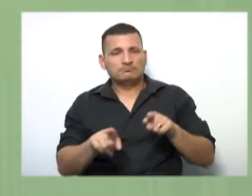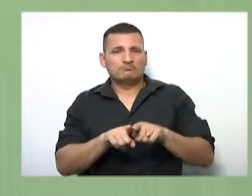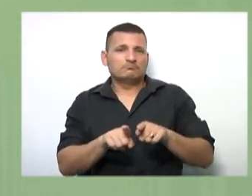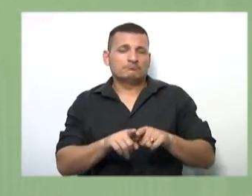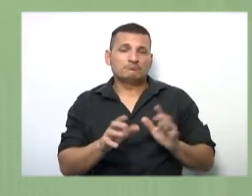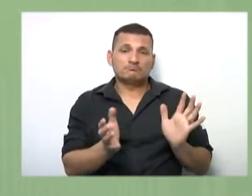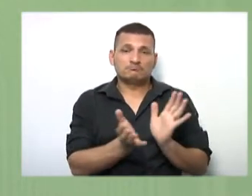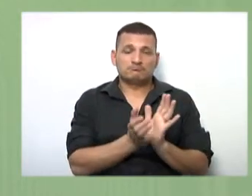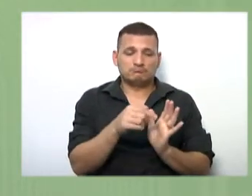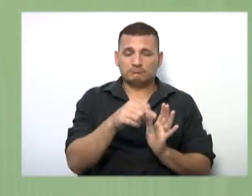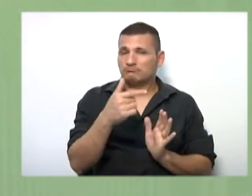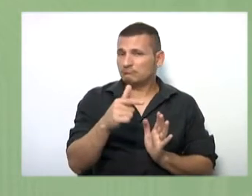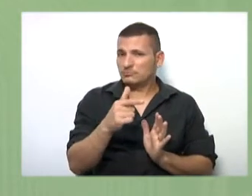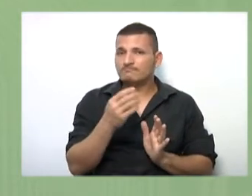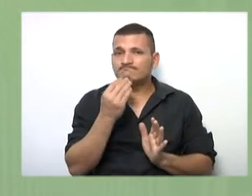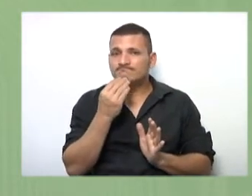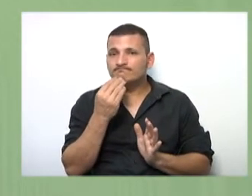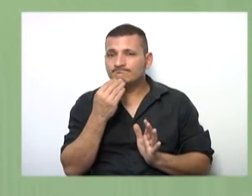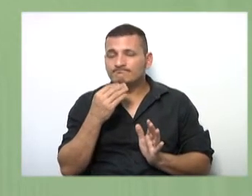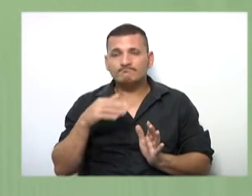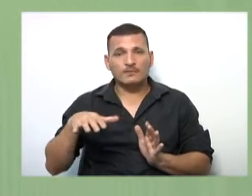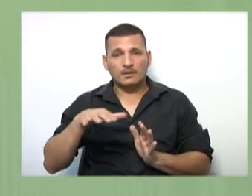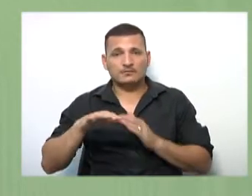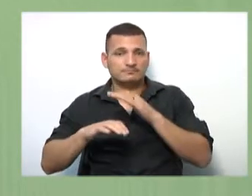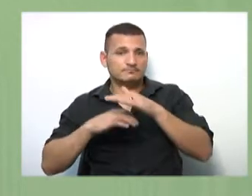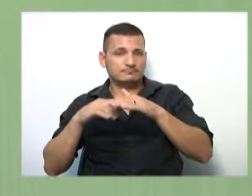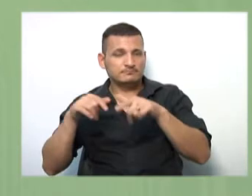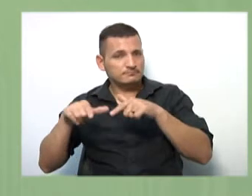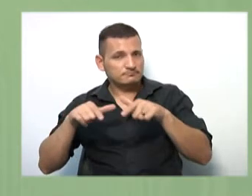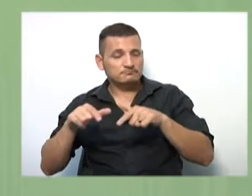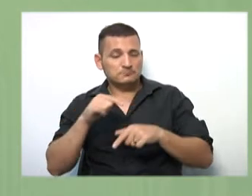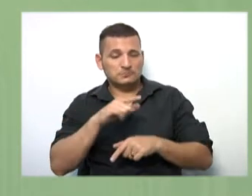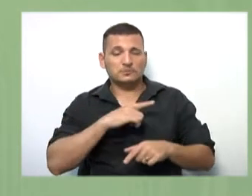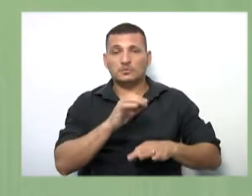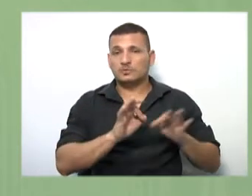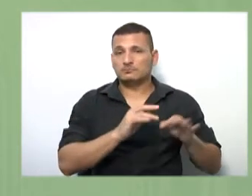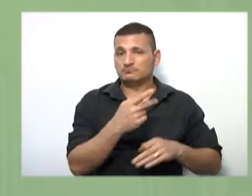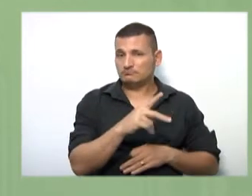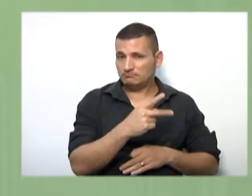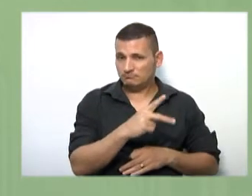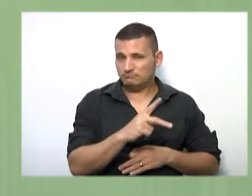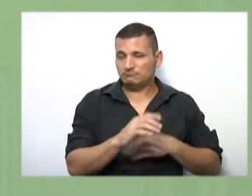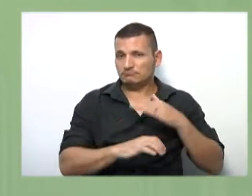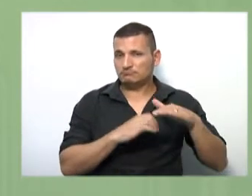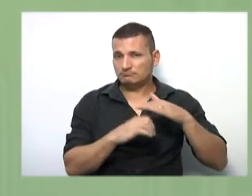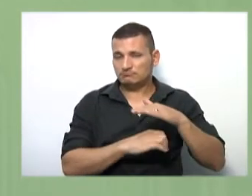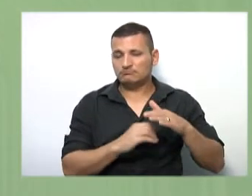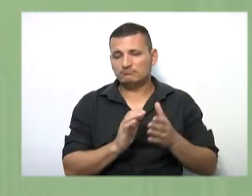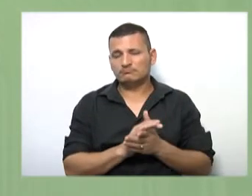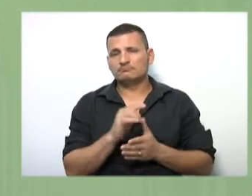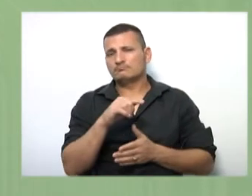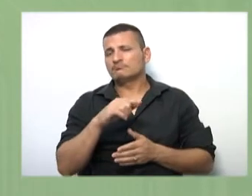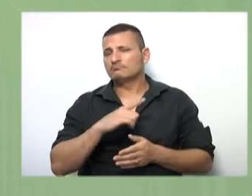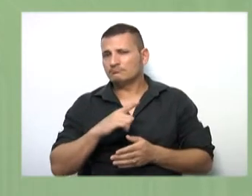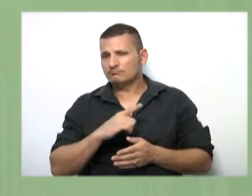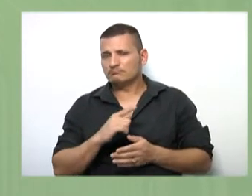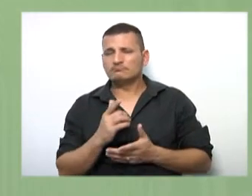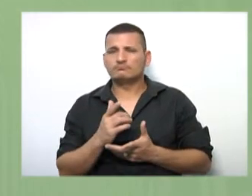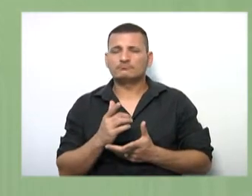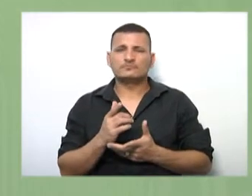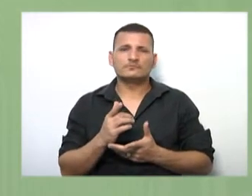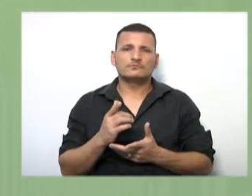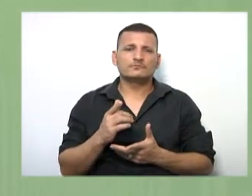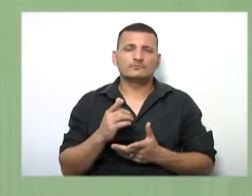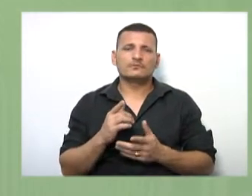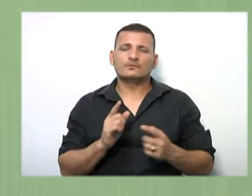próprio espaço. Esse ramo é muito importante, principalmente nas grandes cidades, nos grandes centros, e normalmente ele está ligado a empresas